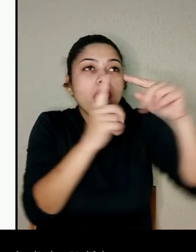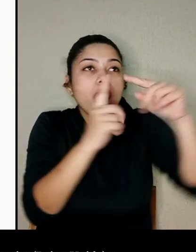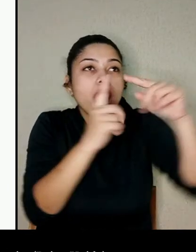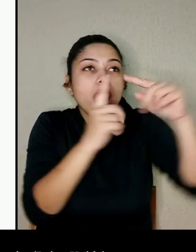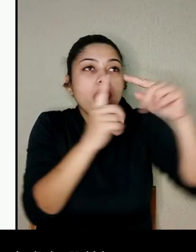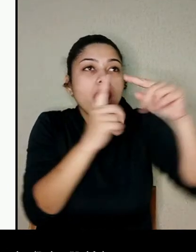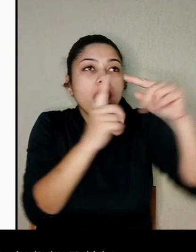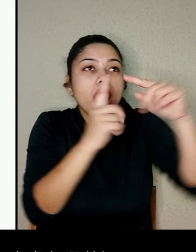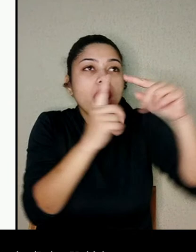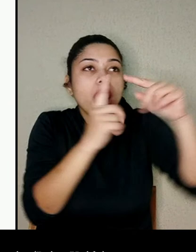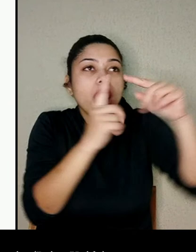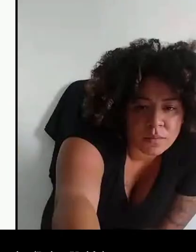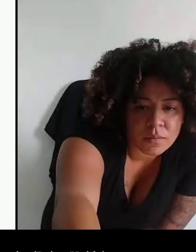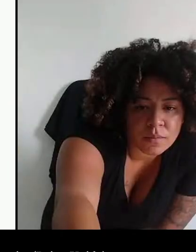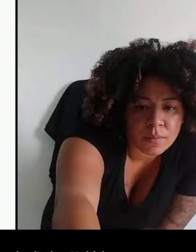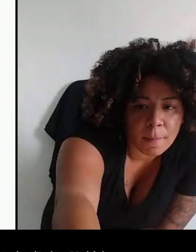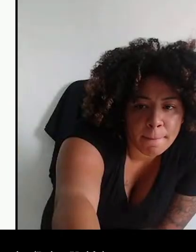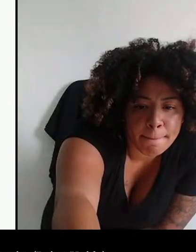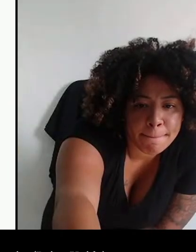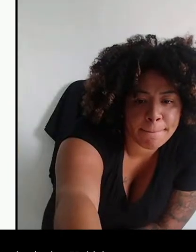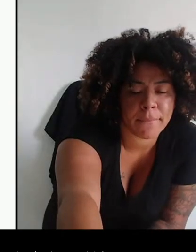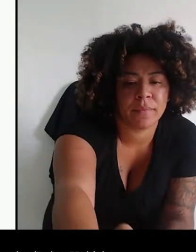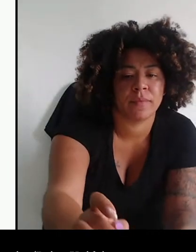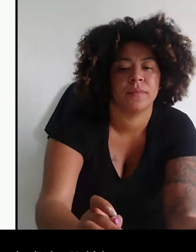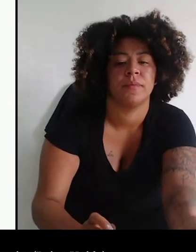temos do ponto de vista da cultura material